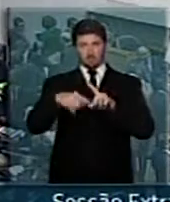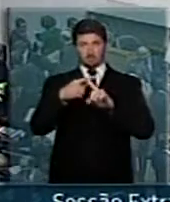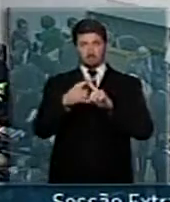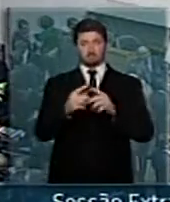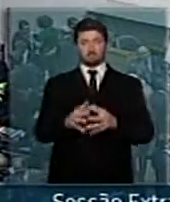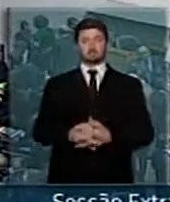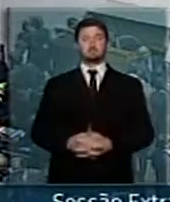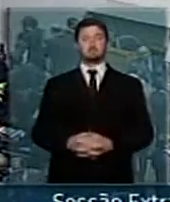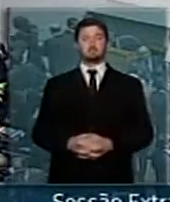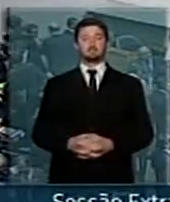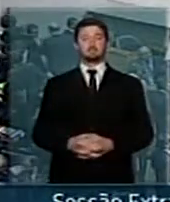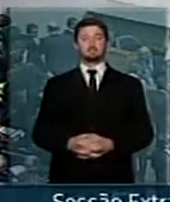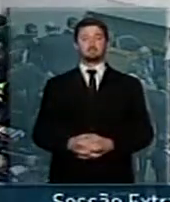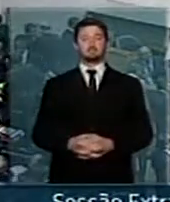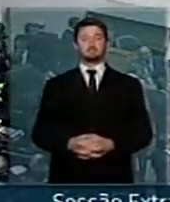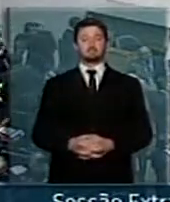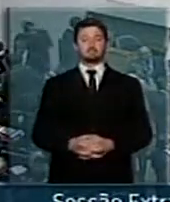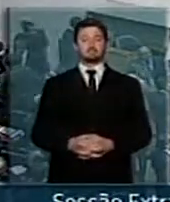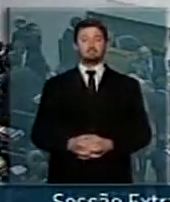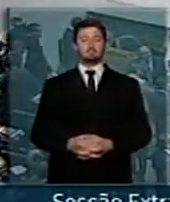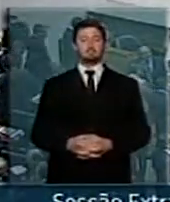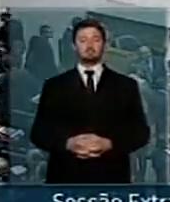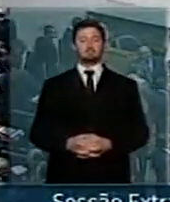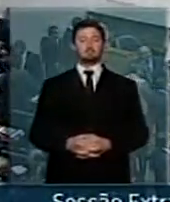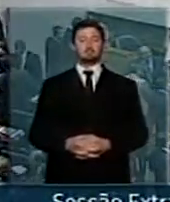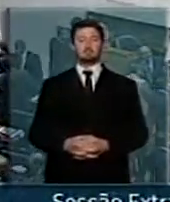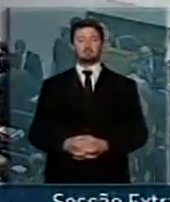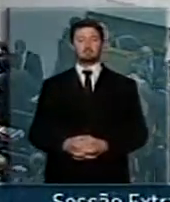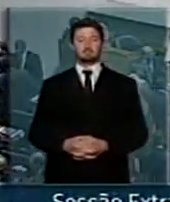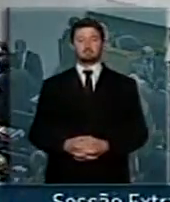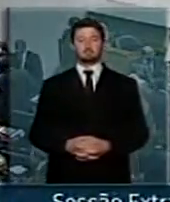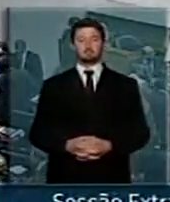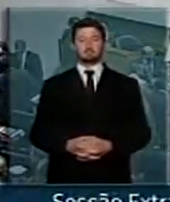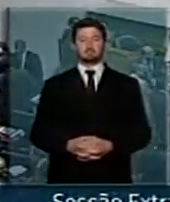Sim, presidente. Pois não.